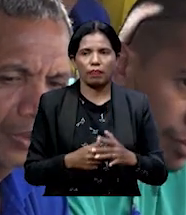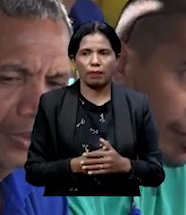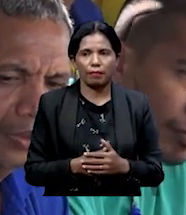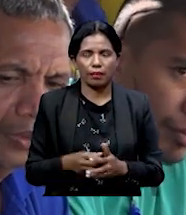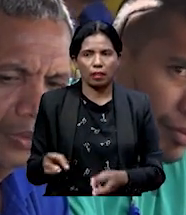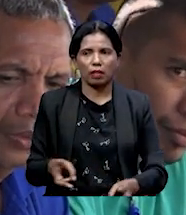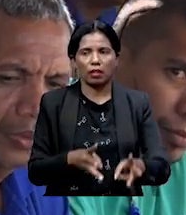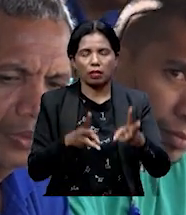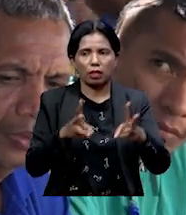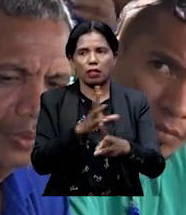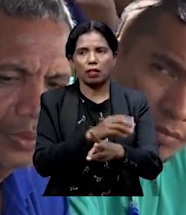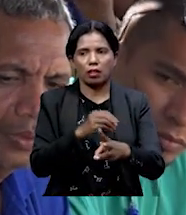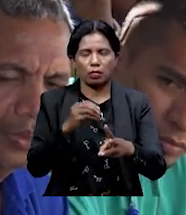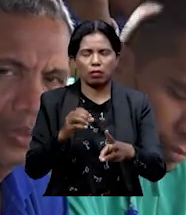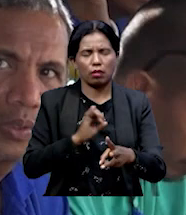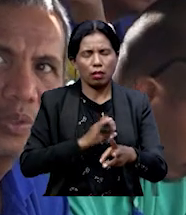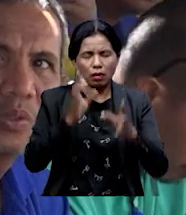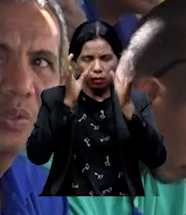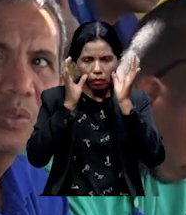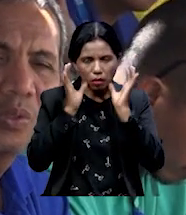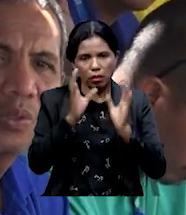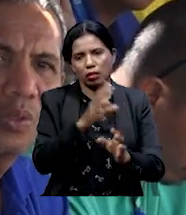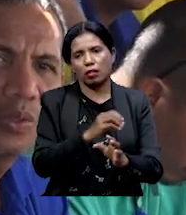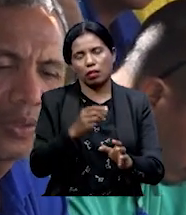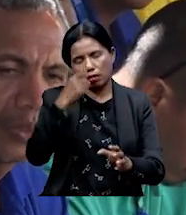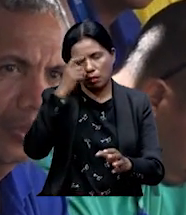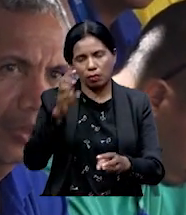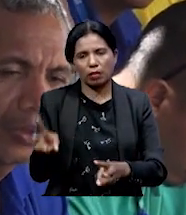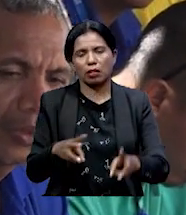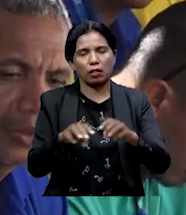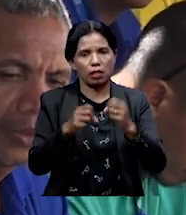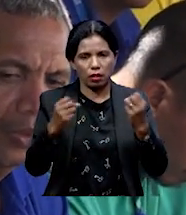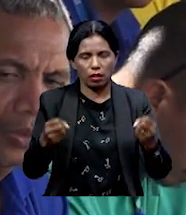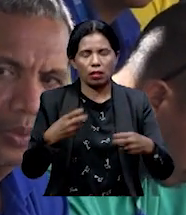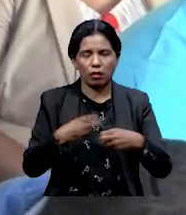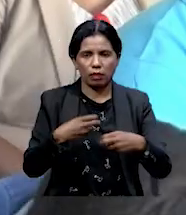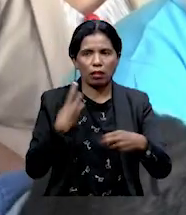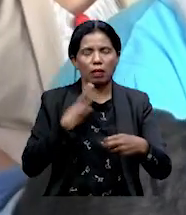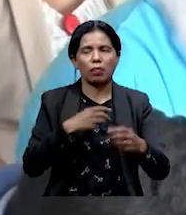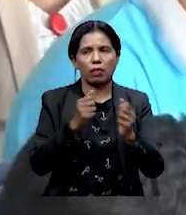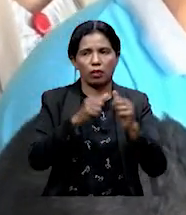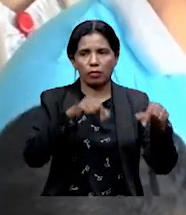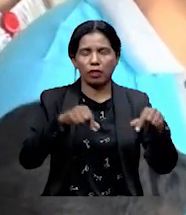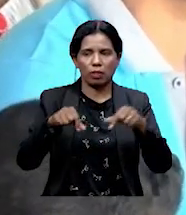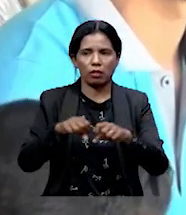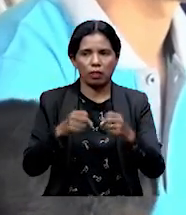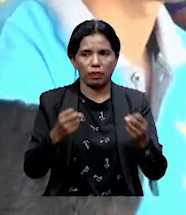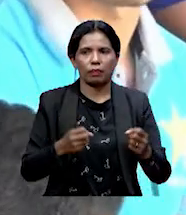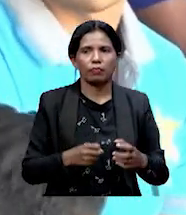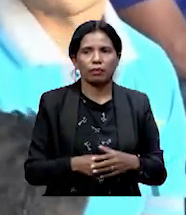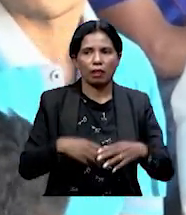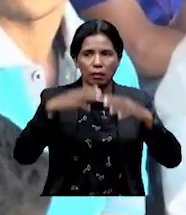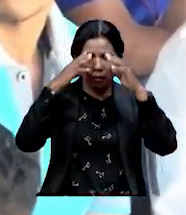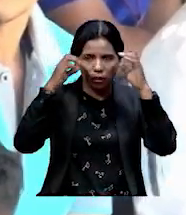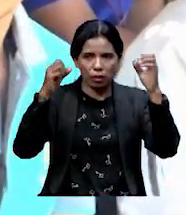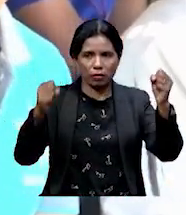estrada, nós, ao triste, estamos trotuados, sermos se ralou. A minha dificuldade, a minha deficiência, é o acesso. Presidente do Instituto de